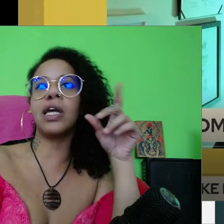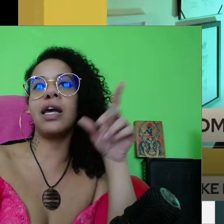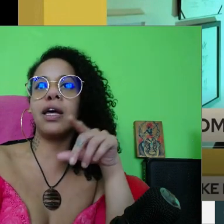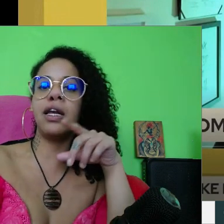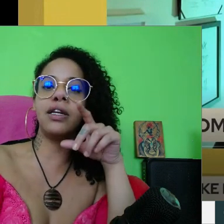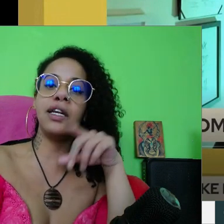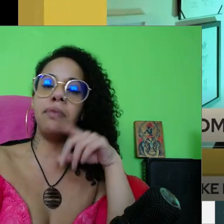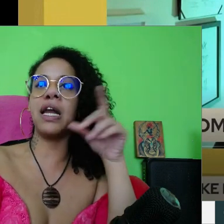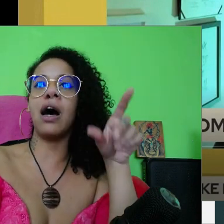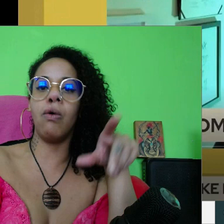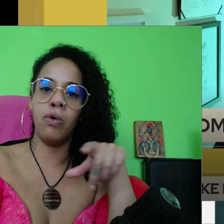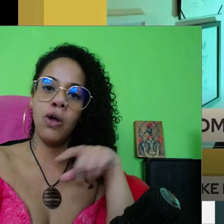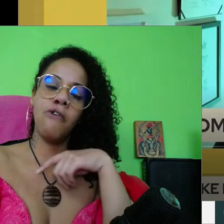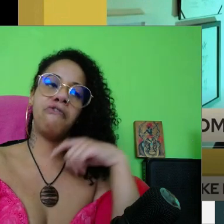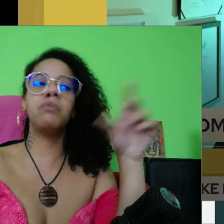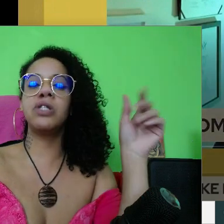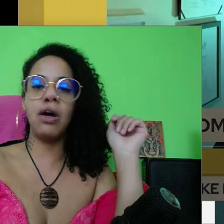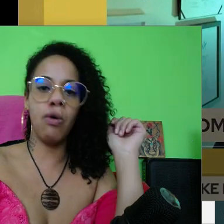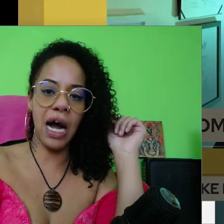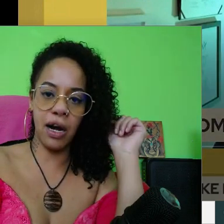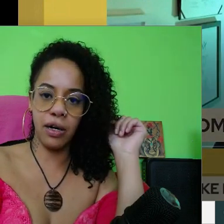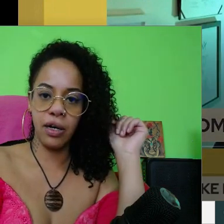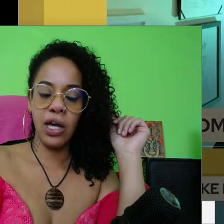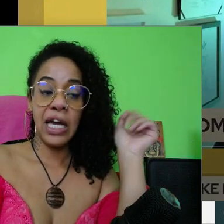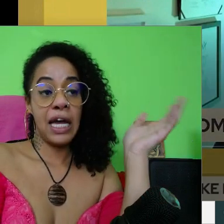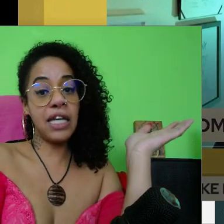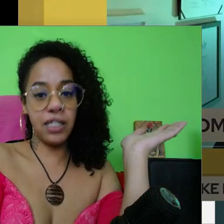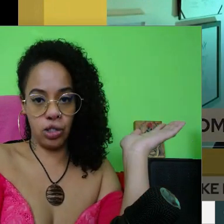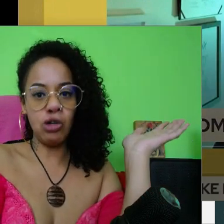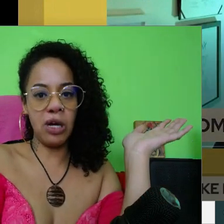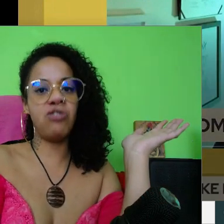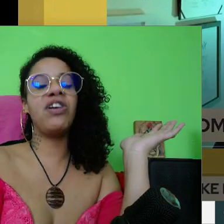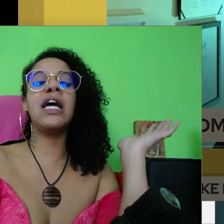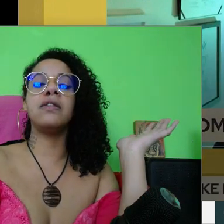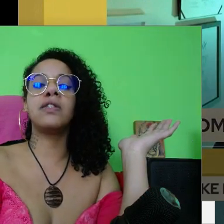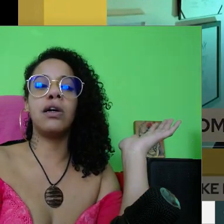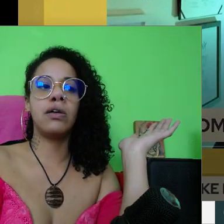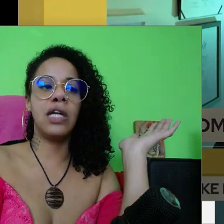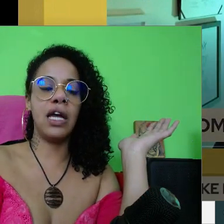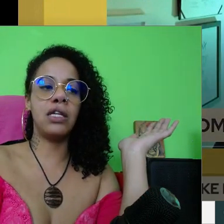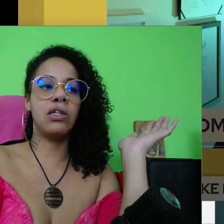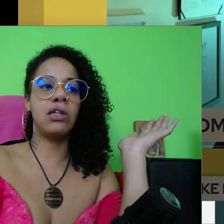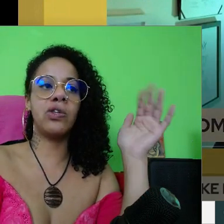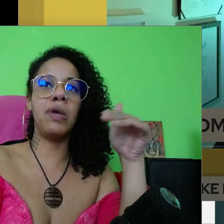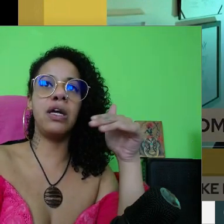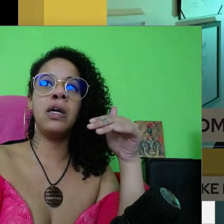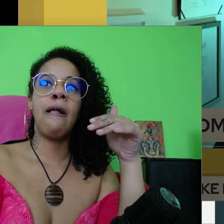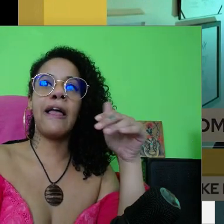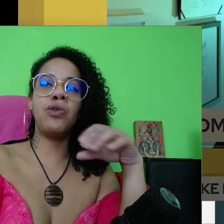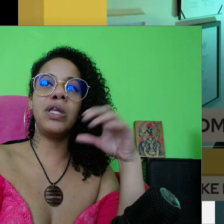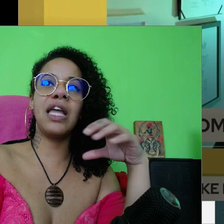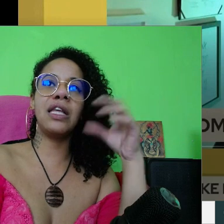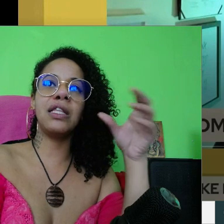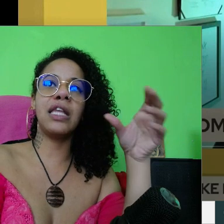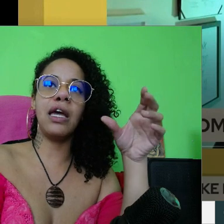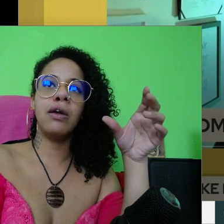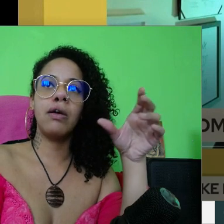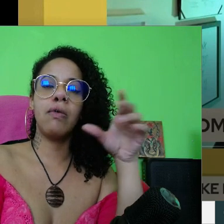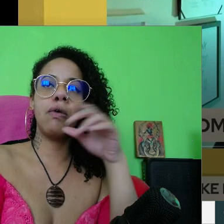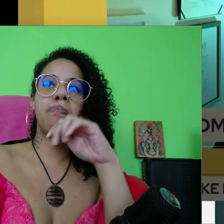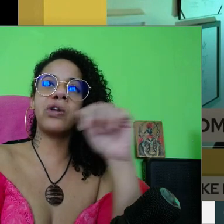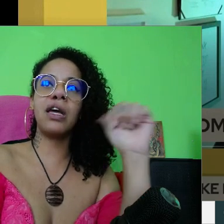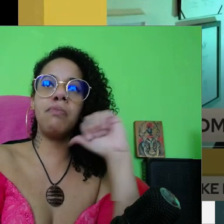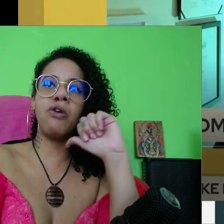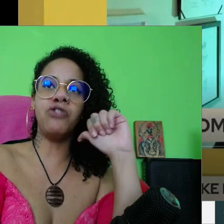não sei o quê Liberal vamos derrubar existe uma diferença né então eu também quero entender